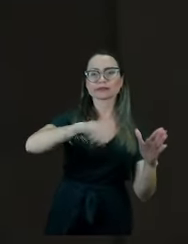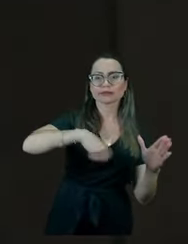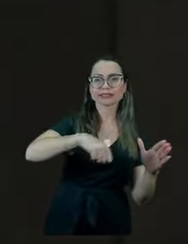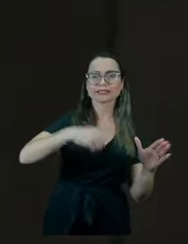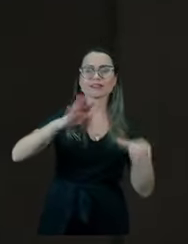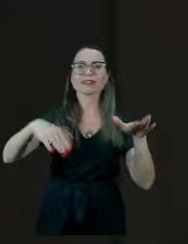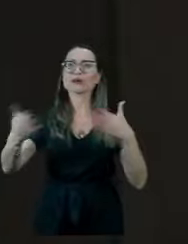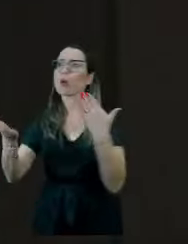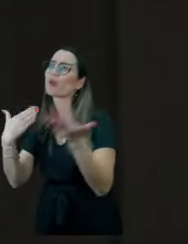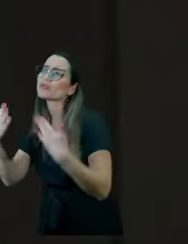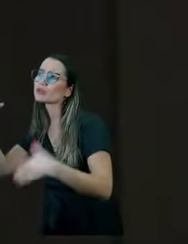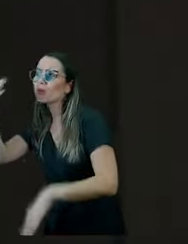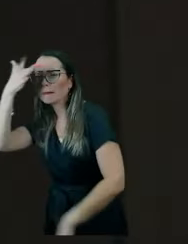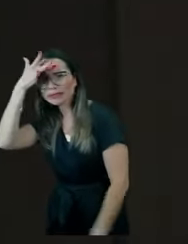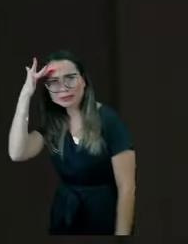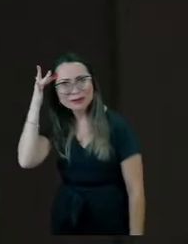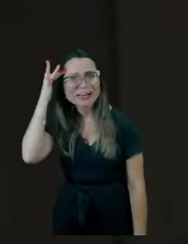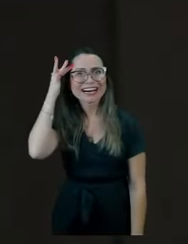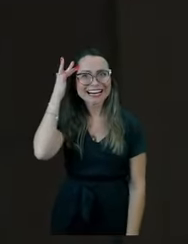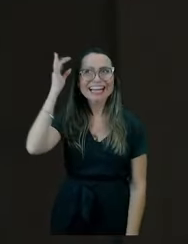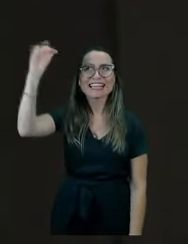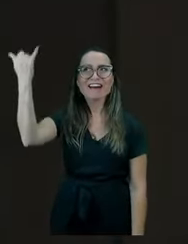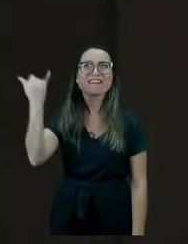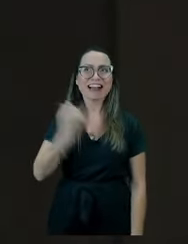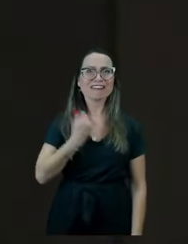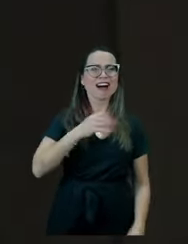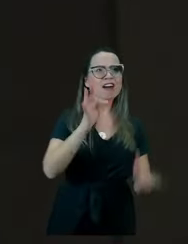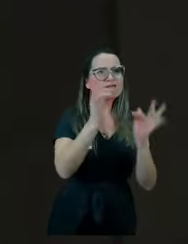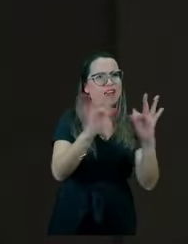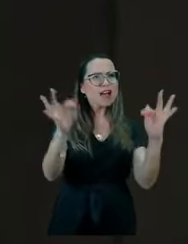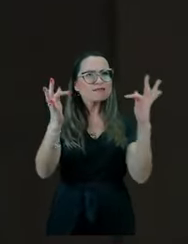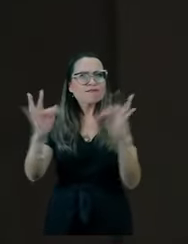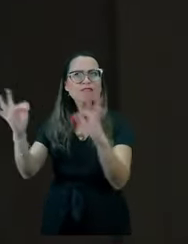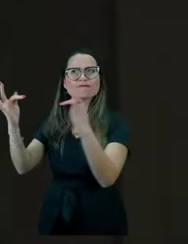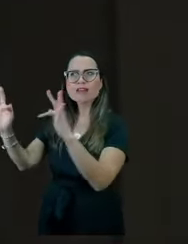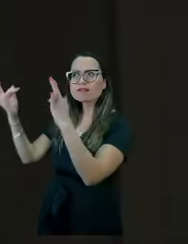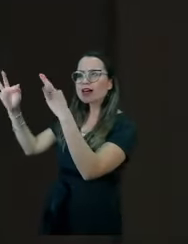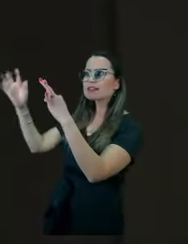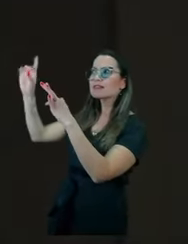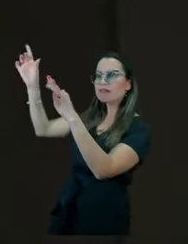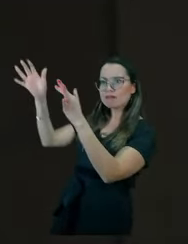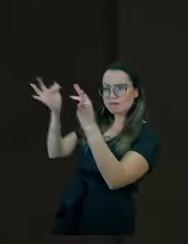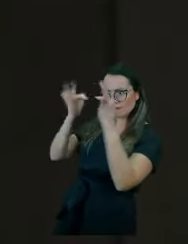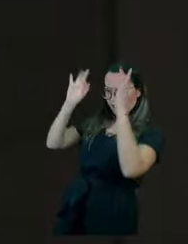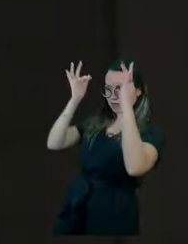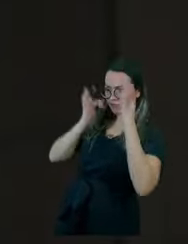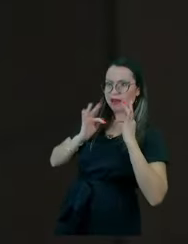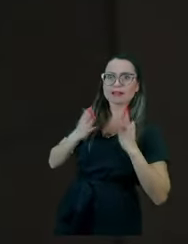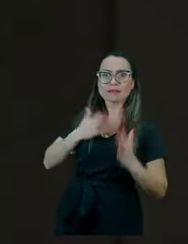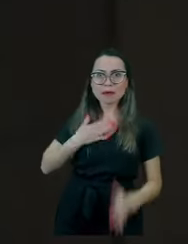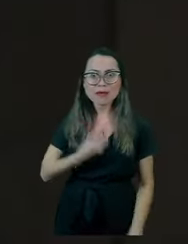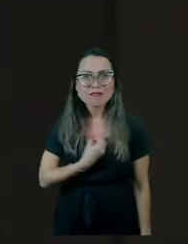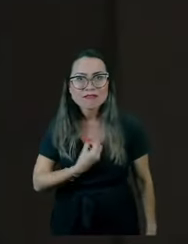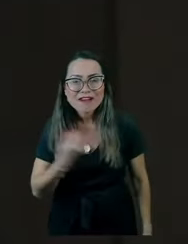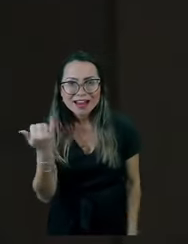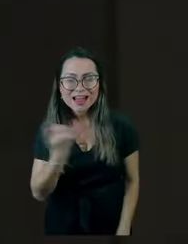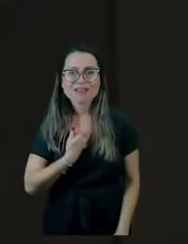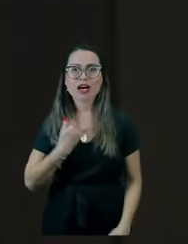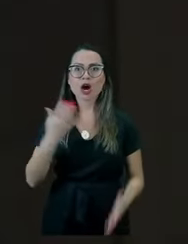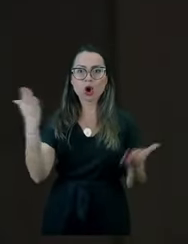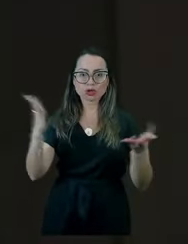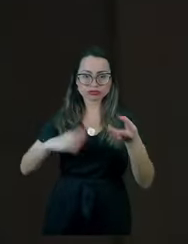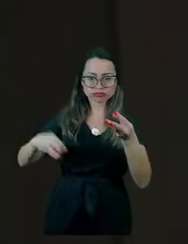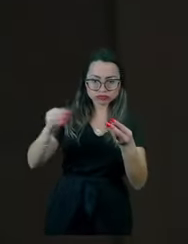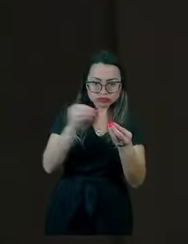estava conversando com alguém. Várias frases vinham, mas eu não sabia que era para essa palavra. Hoje, quando eu fui juntar tudo, a palavra